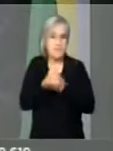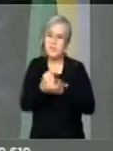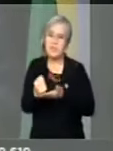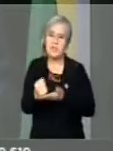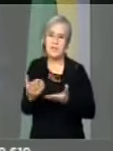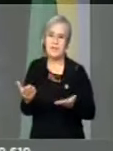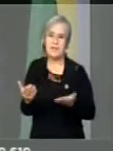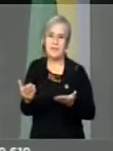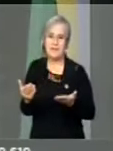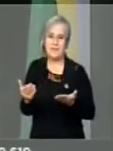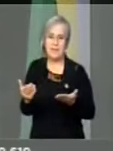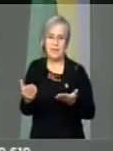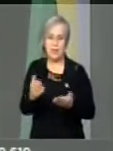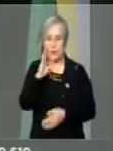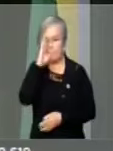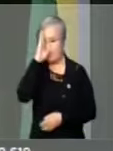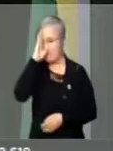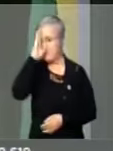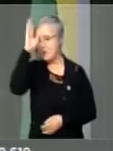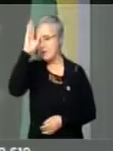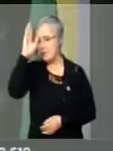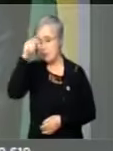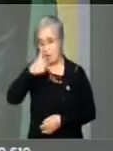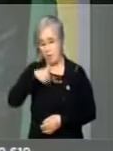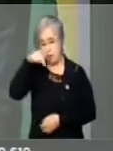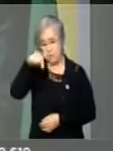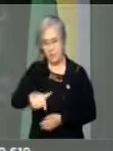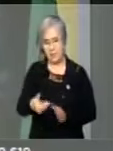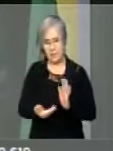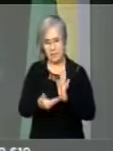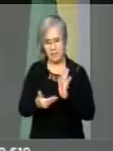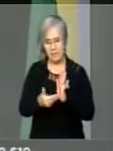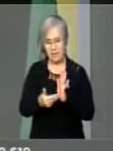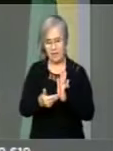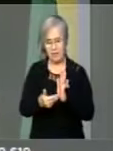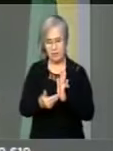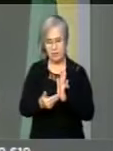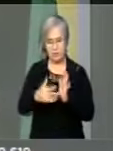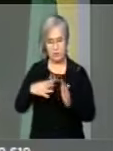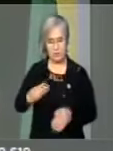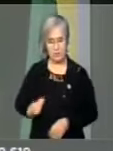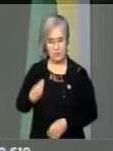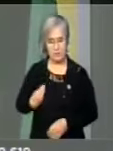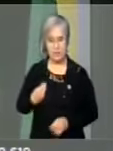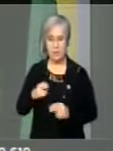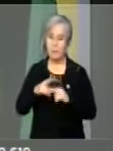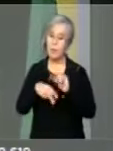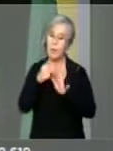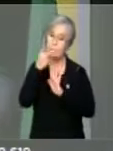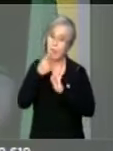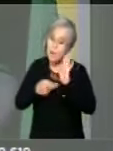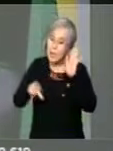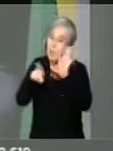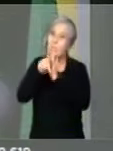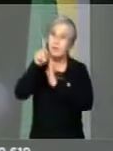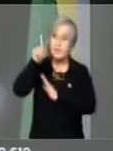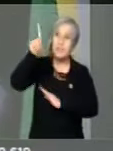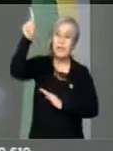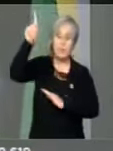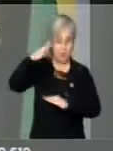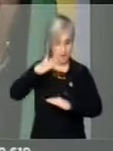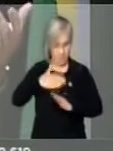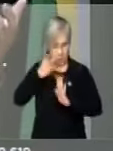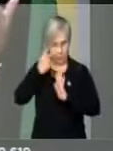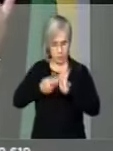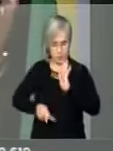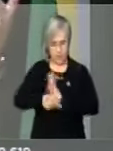ruir. E o fato de eu estar hoje dentro dessa casa, assim como o deputado Diego Garcia também testemunhava, foi um projeto de Deus. Não era o meu projeto de vida, não era